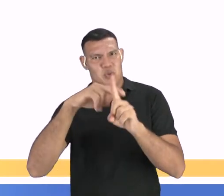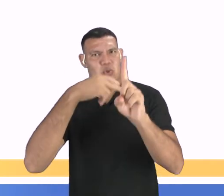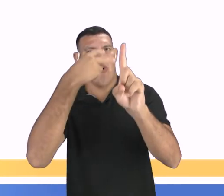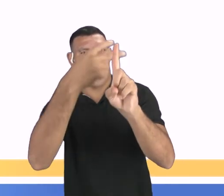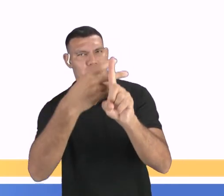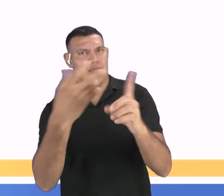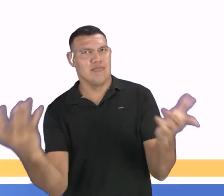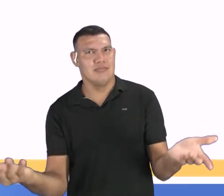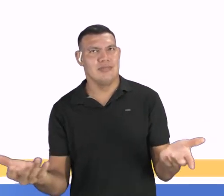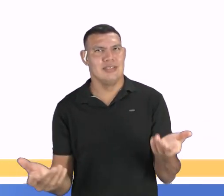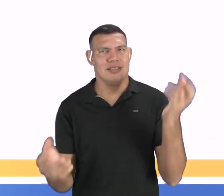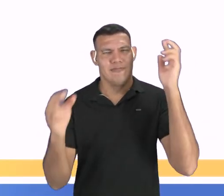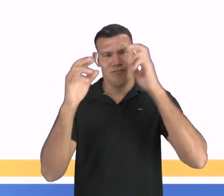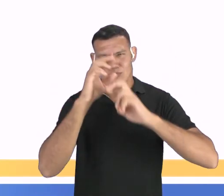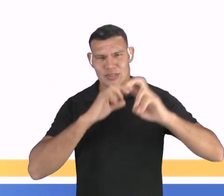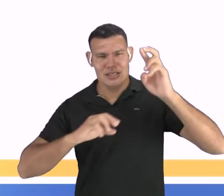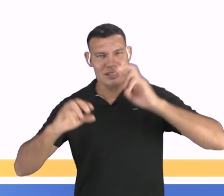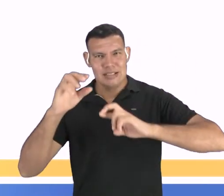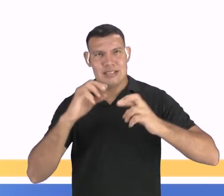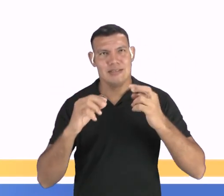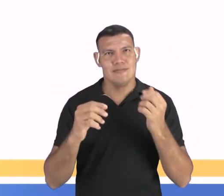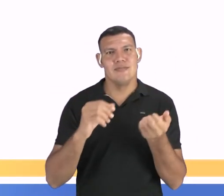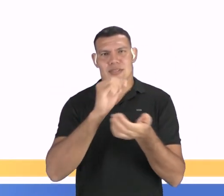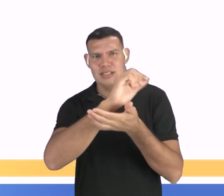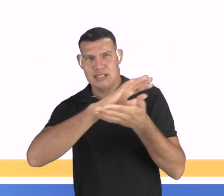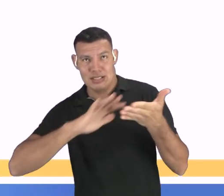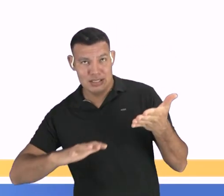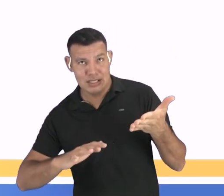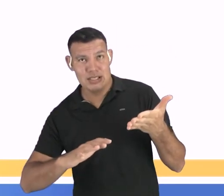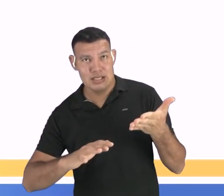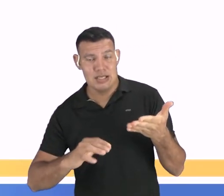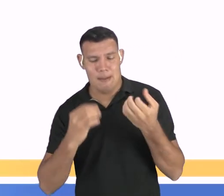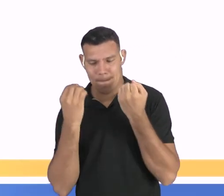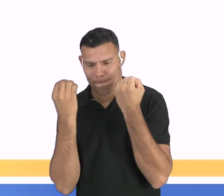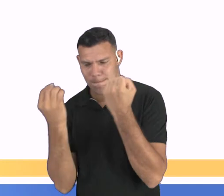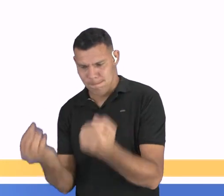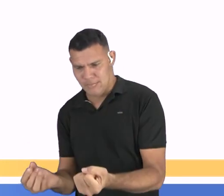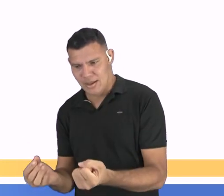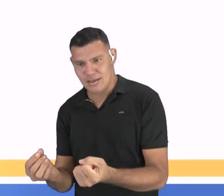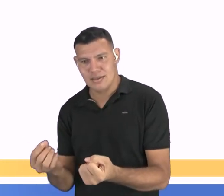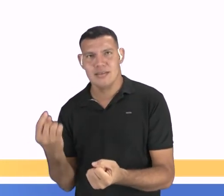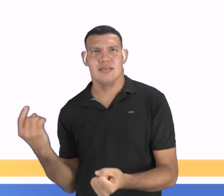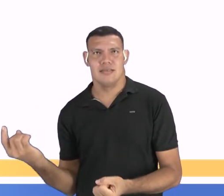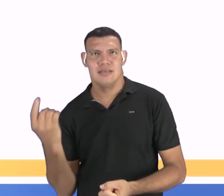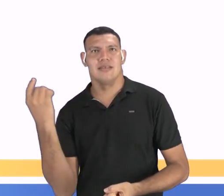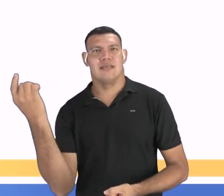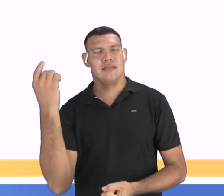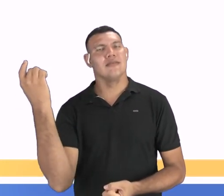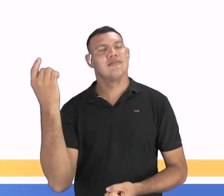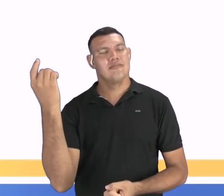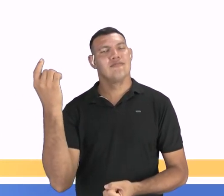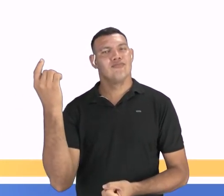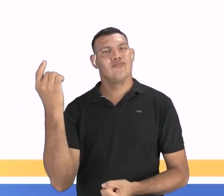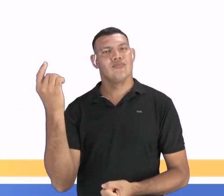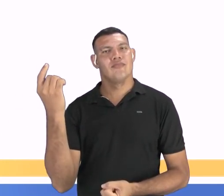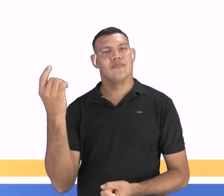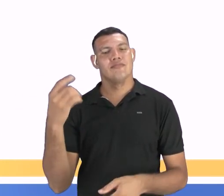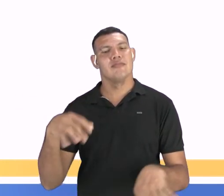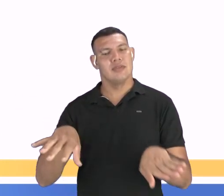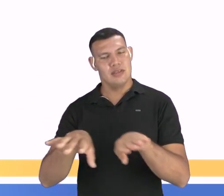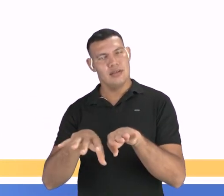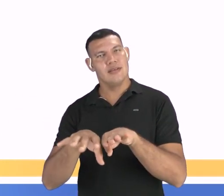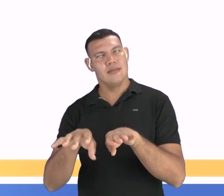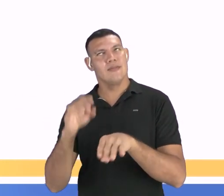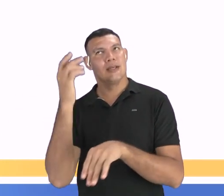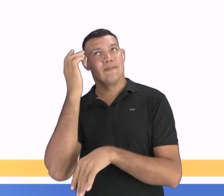né? Se eu observasse esse exercício do ponto de vista de peso e altura, né, eu também poderia chegar a essa conclusão. Se ela